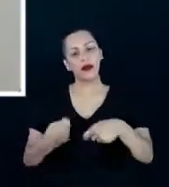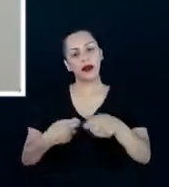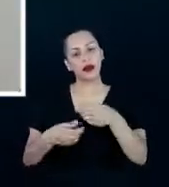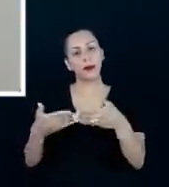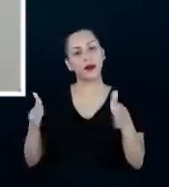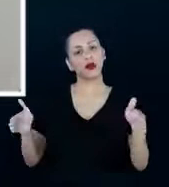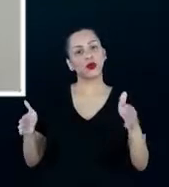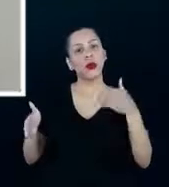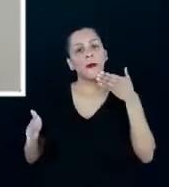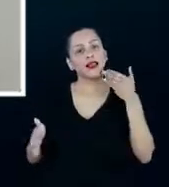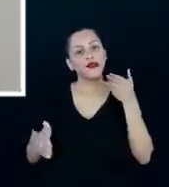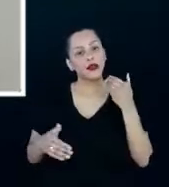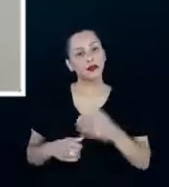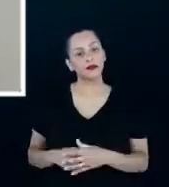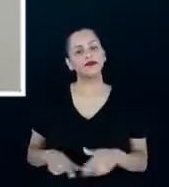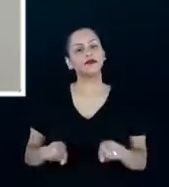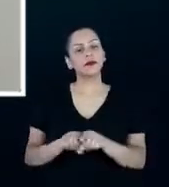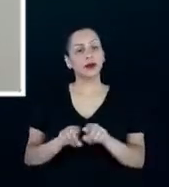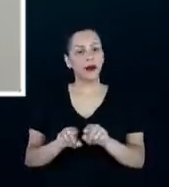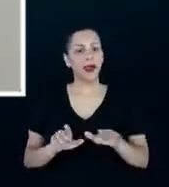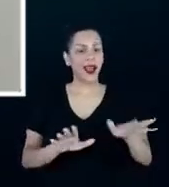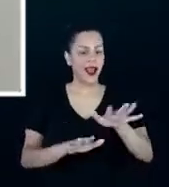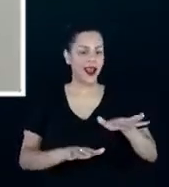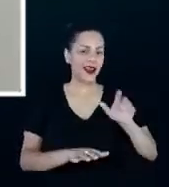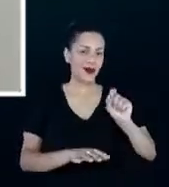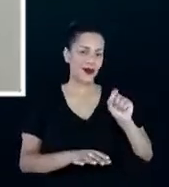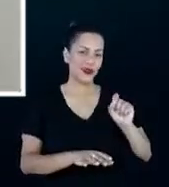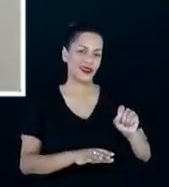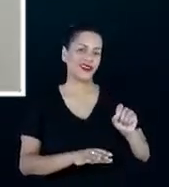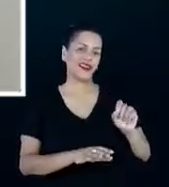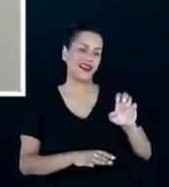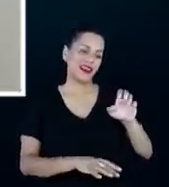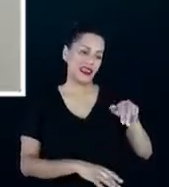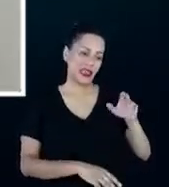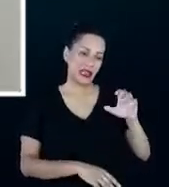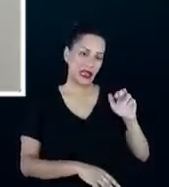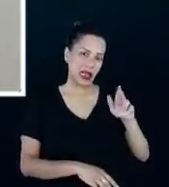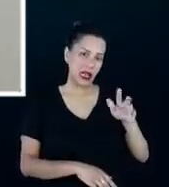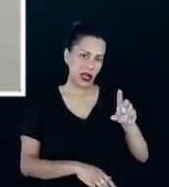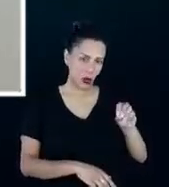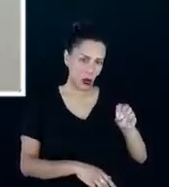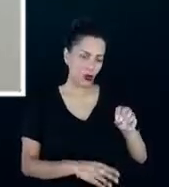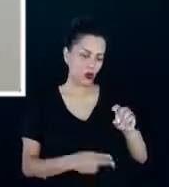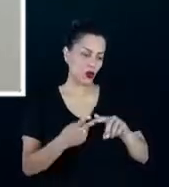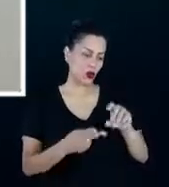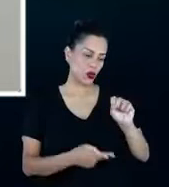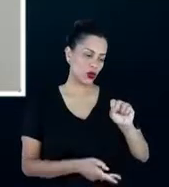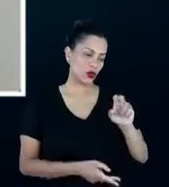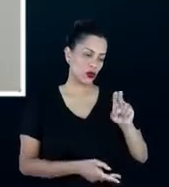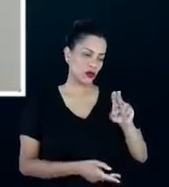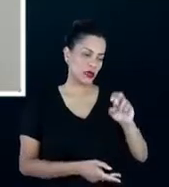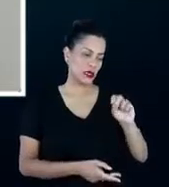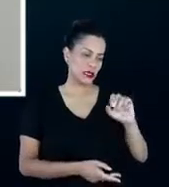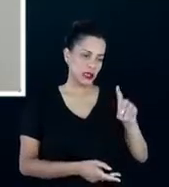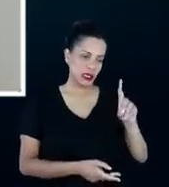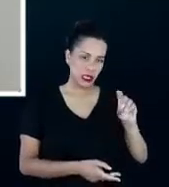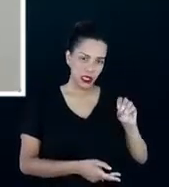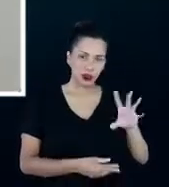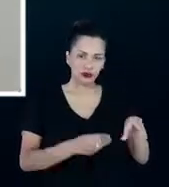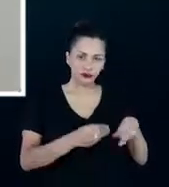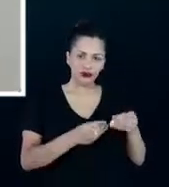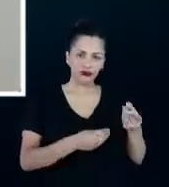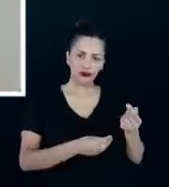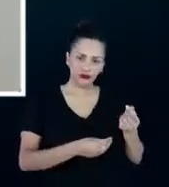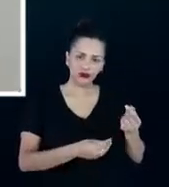na parte de encargos e subsídios, eu acho que essa é uma agenda contínua nossa, do Congresso, né, de tentar trazer eficácia, transparência e focalização